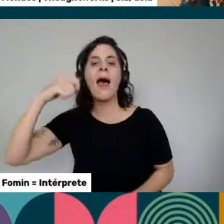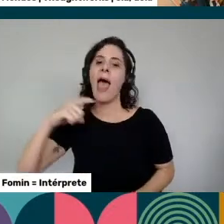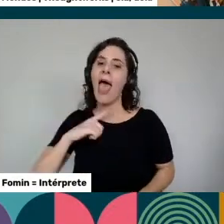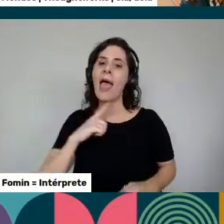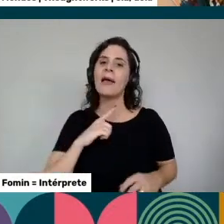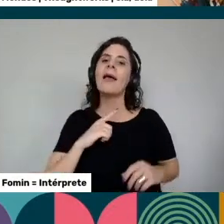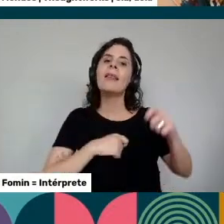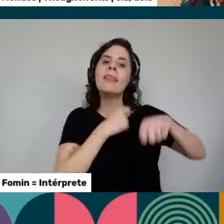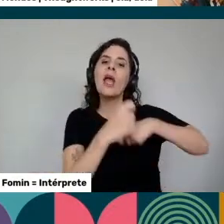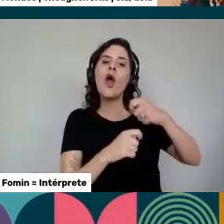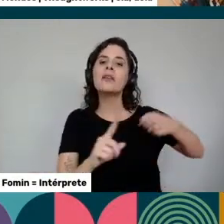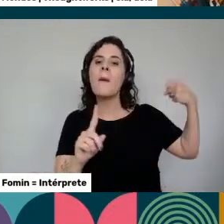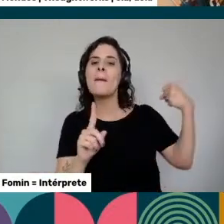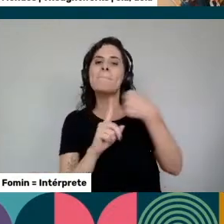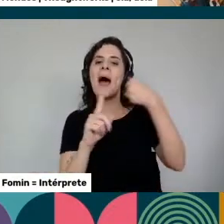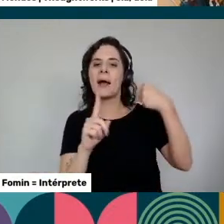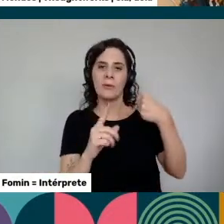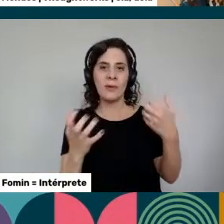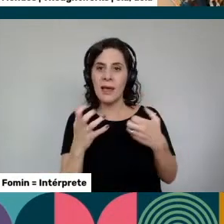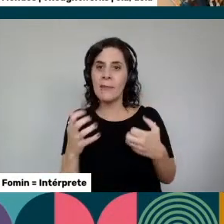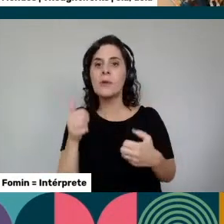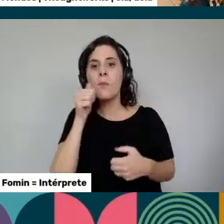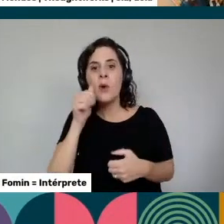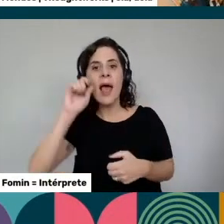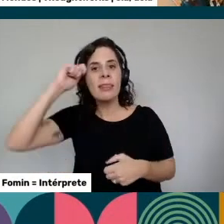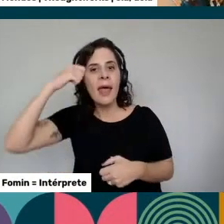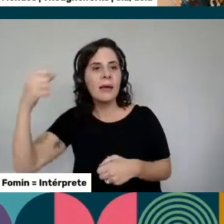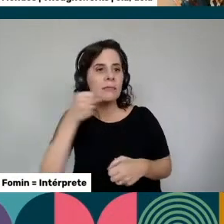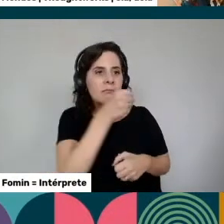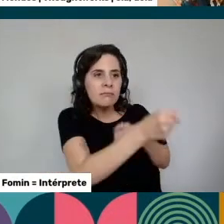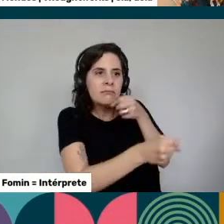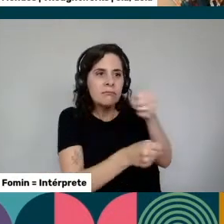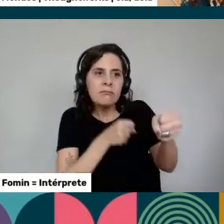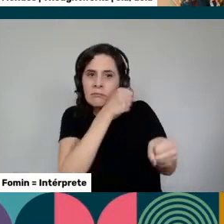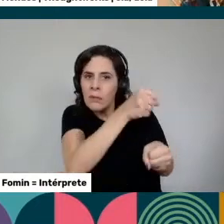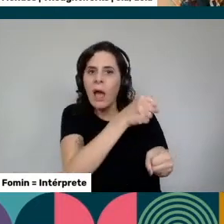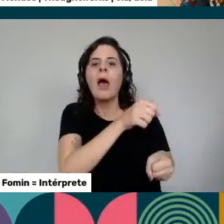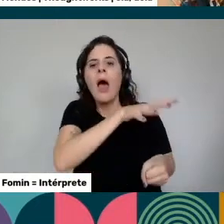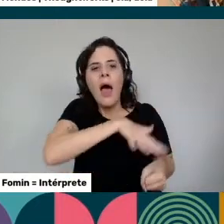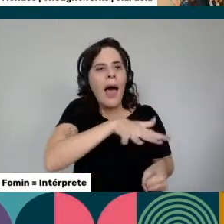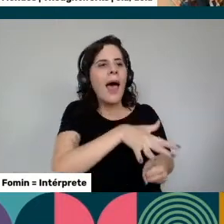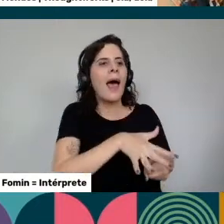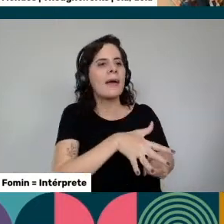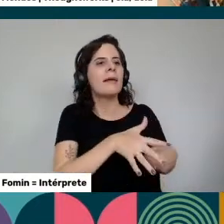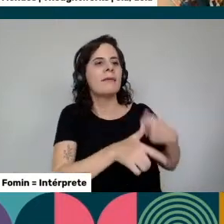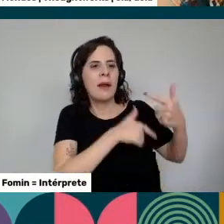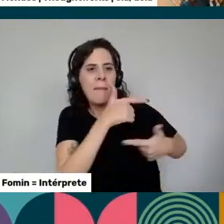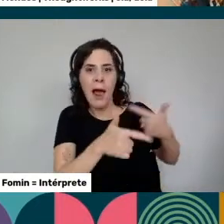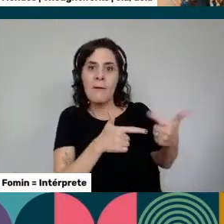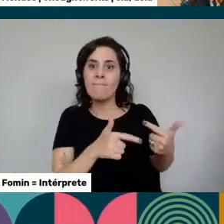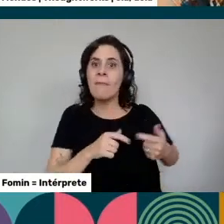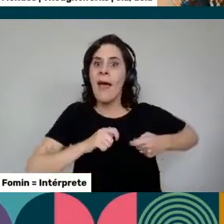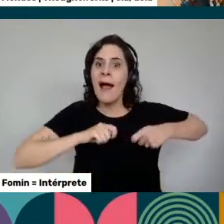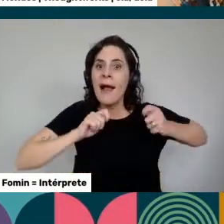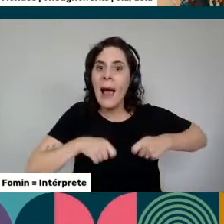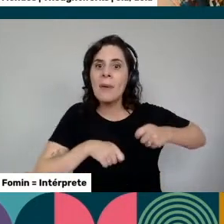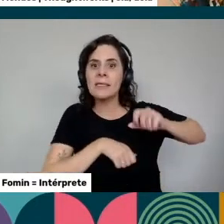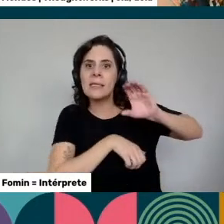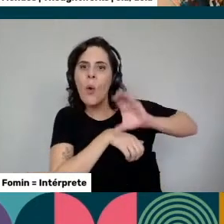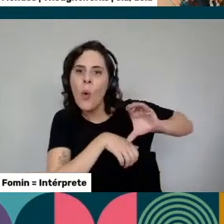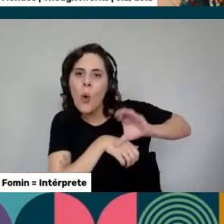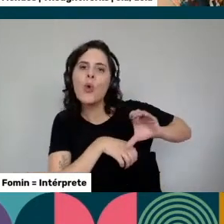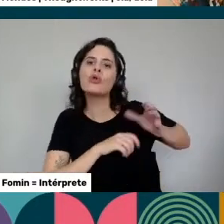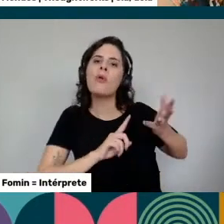mercado digital, para que elas se desenvolvam, né, em carreiras digitais. A capacitação é um dos pilares centrais, então, curso,